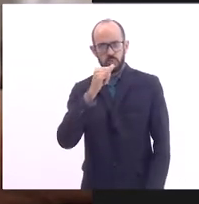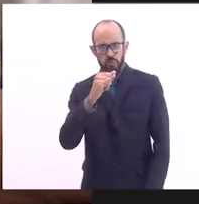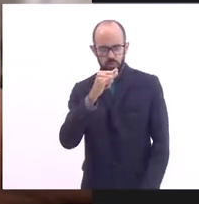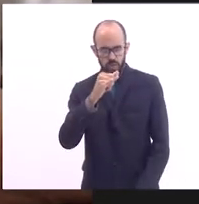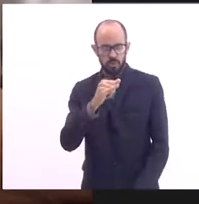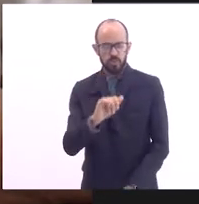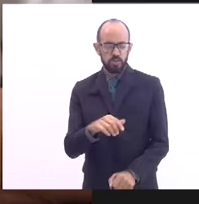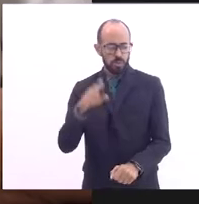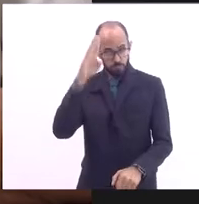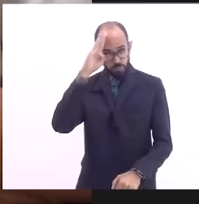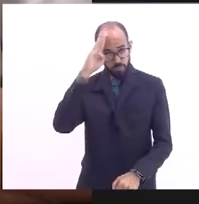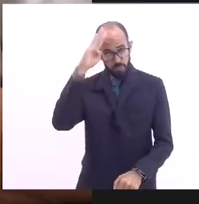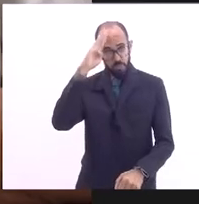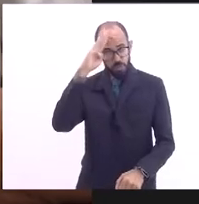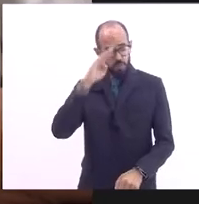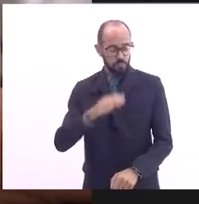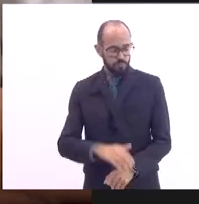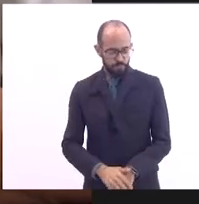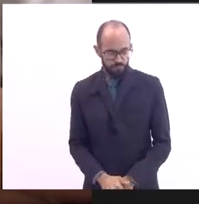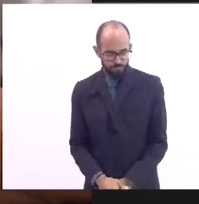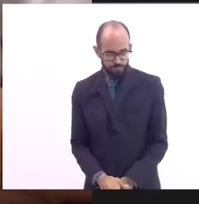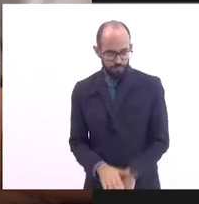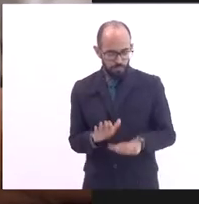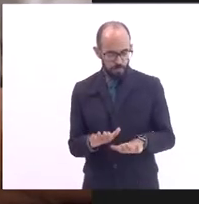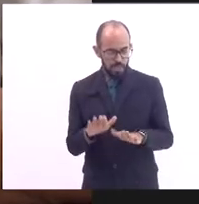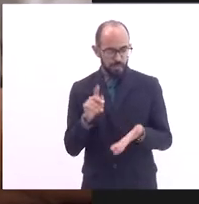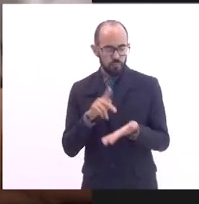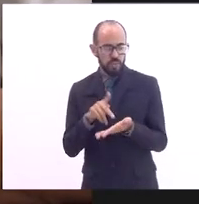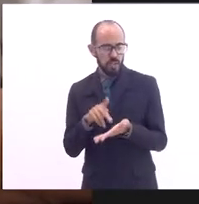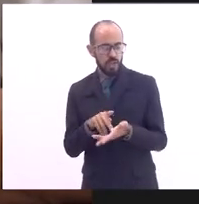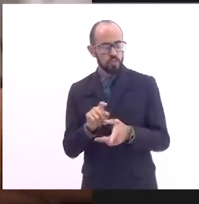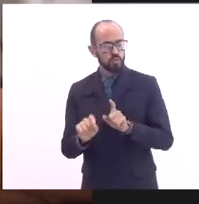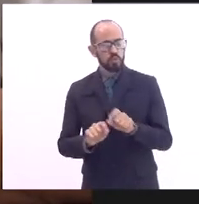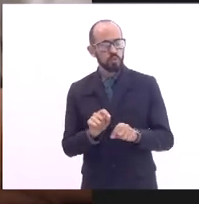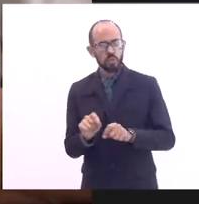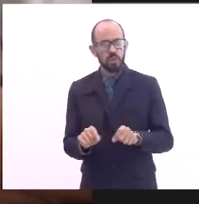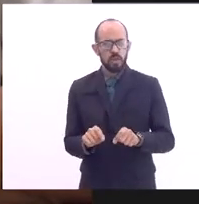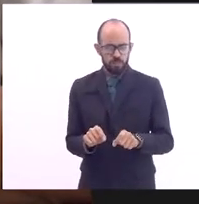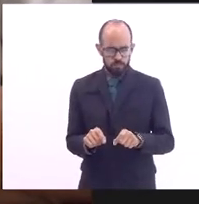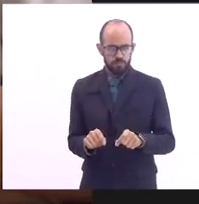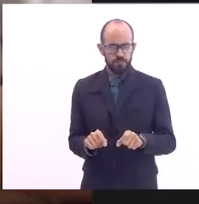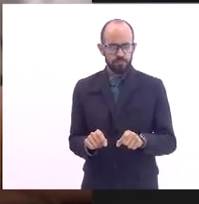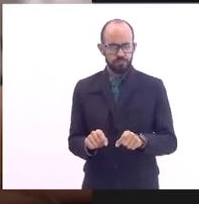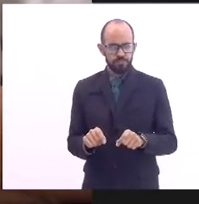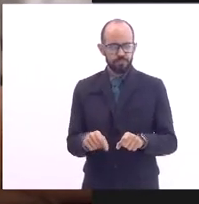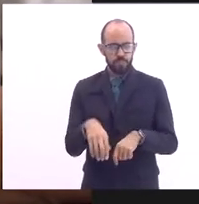elétrica, né, principalmente. Mas a verdade é que